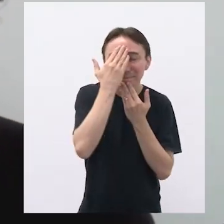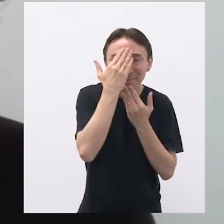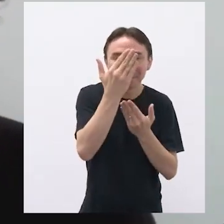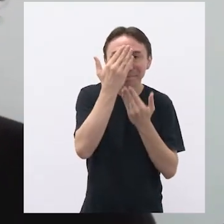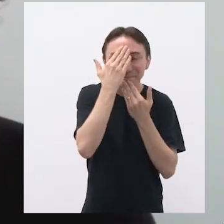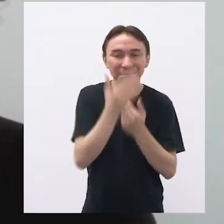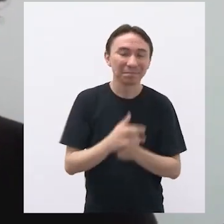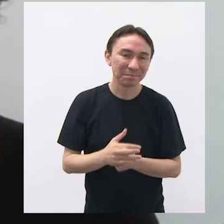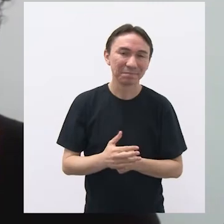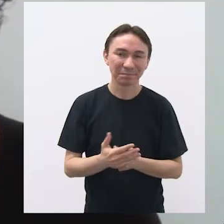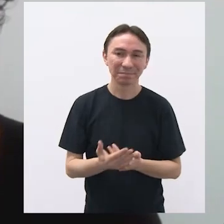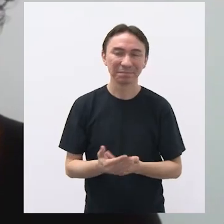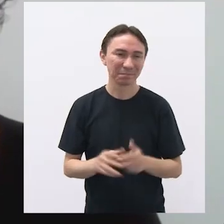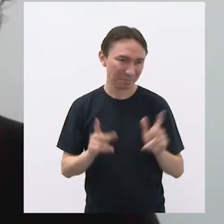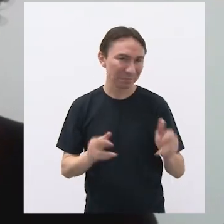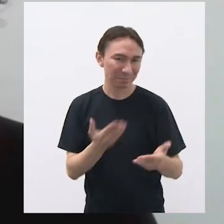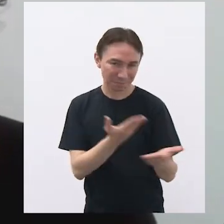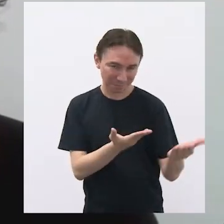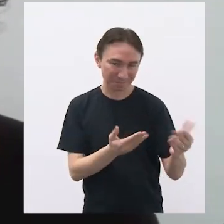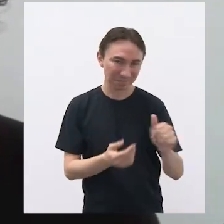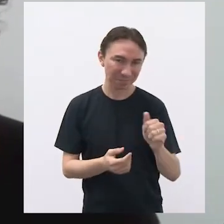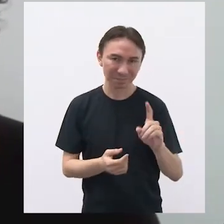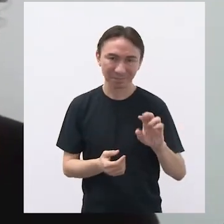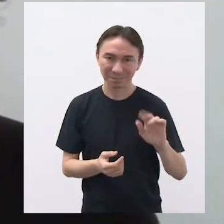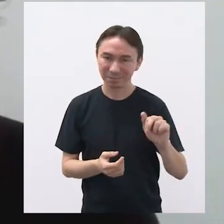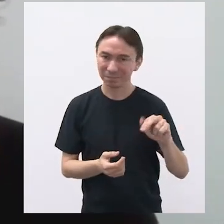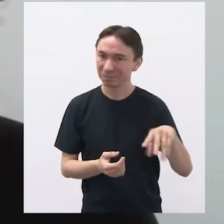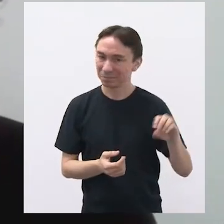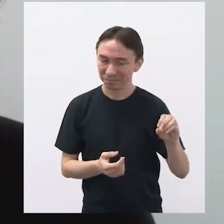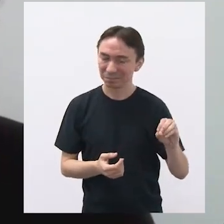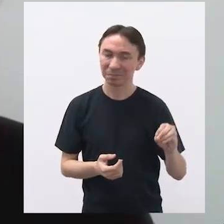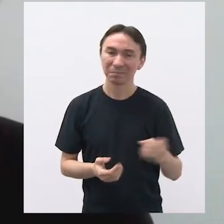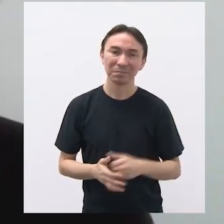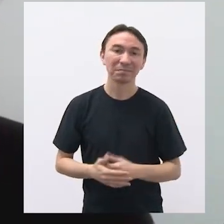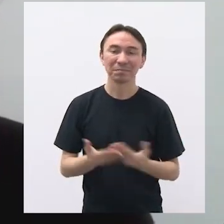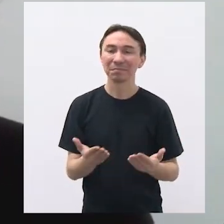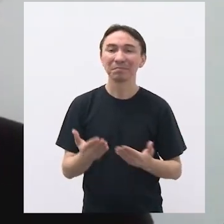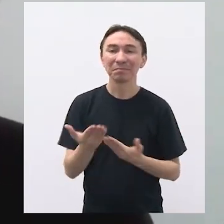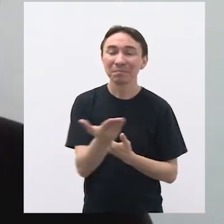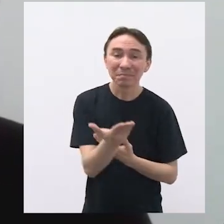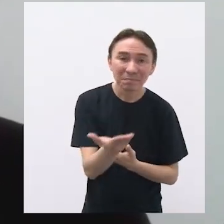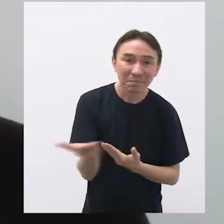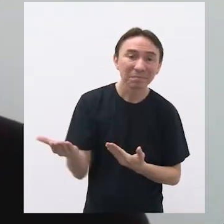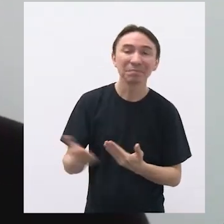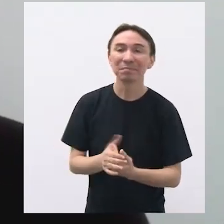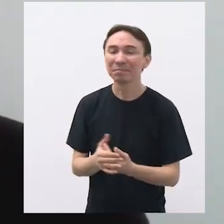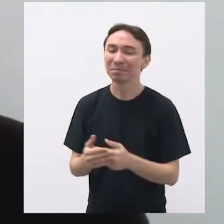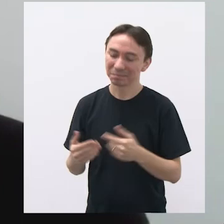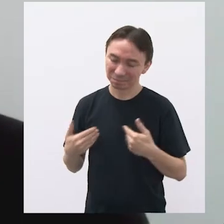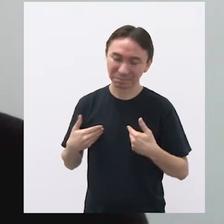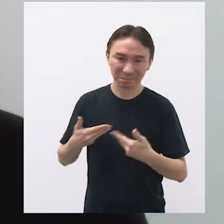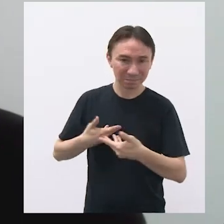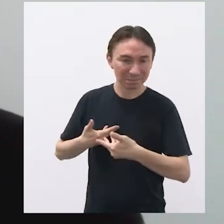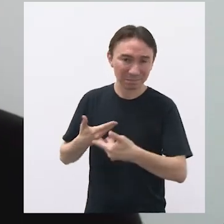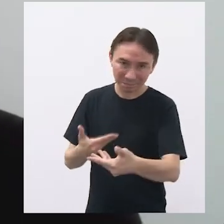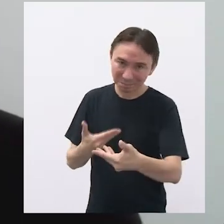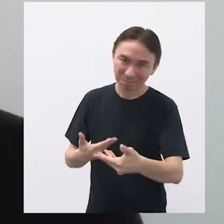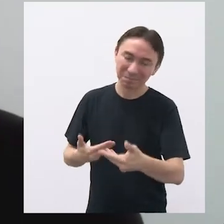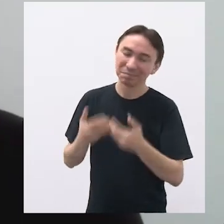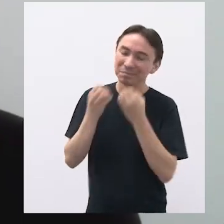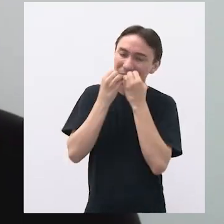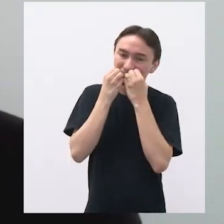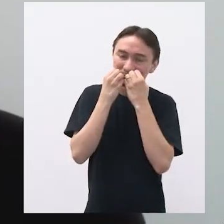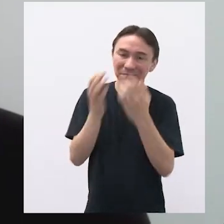assim como o Adriano, agradecer a participação, Mário, espero que essa seja a